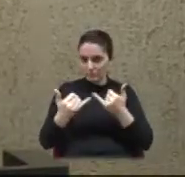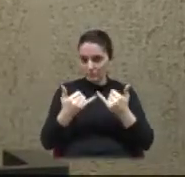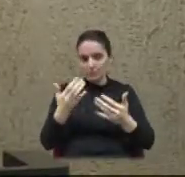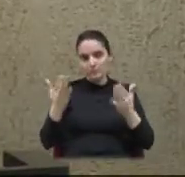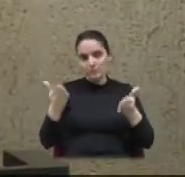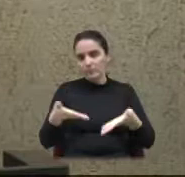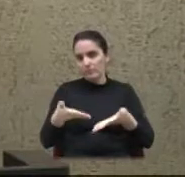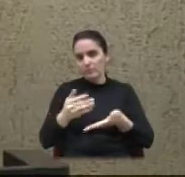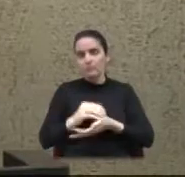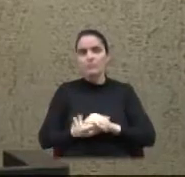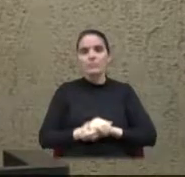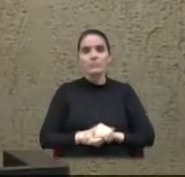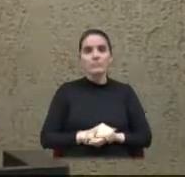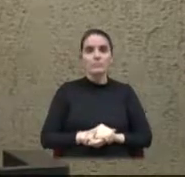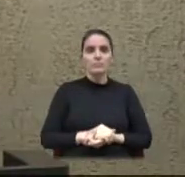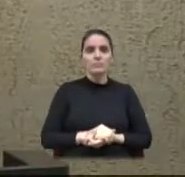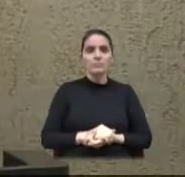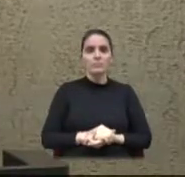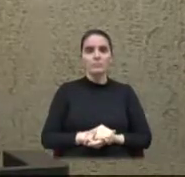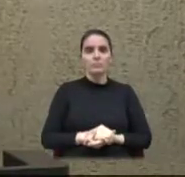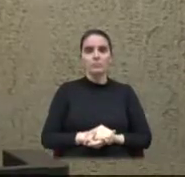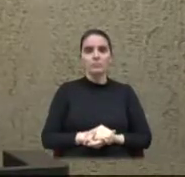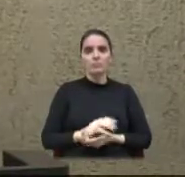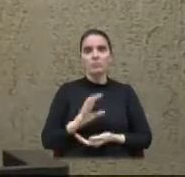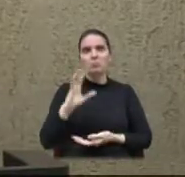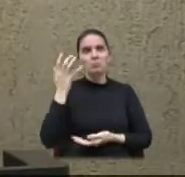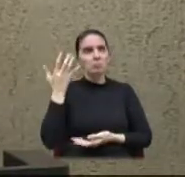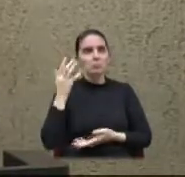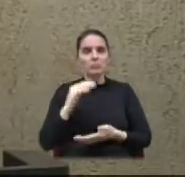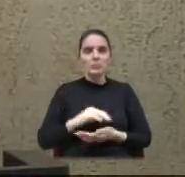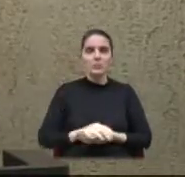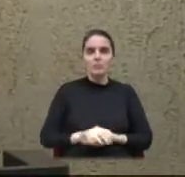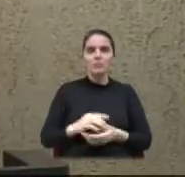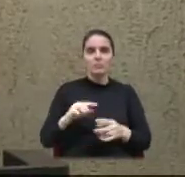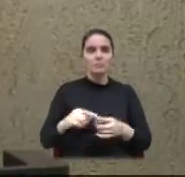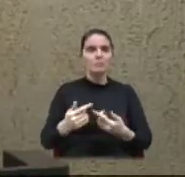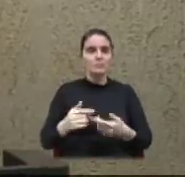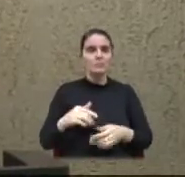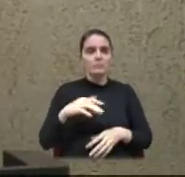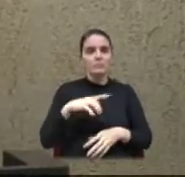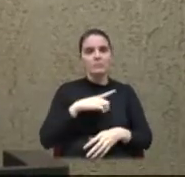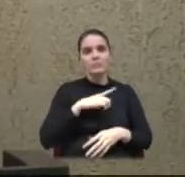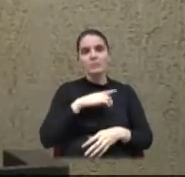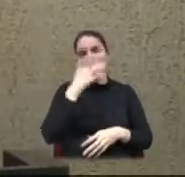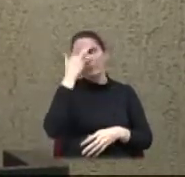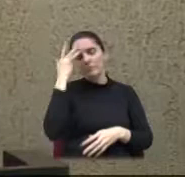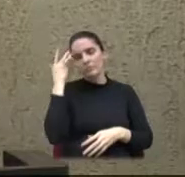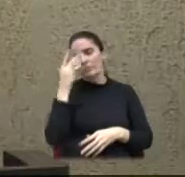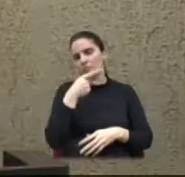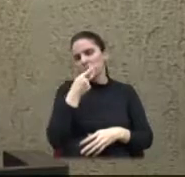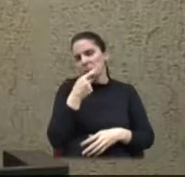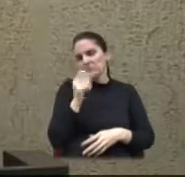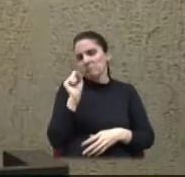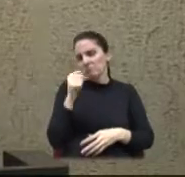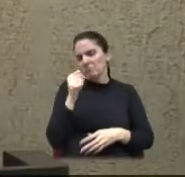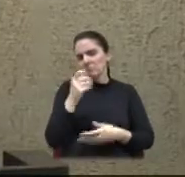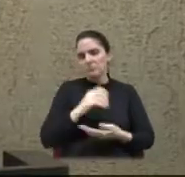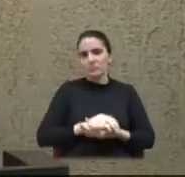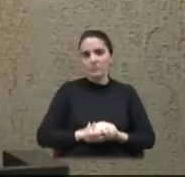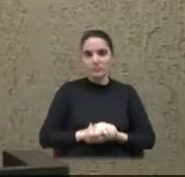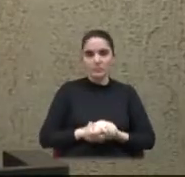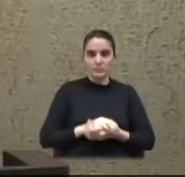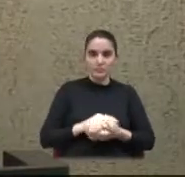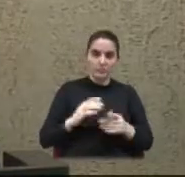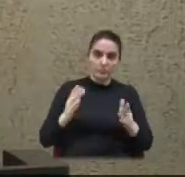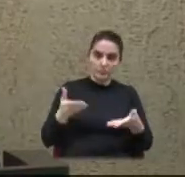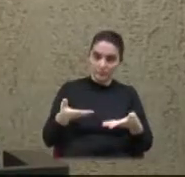ocorre em muito menos proporção, embora alguns colegas ainda dizem que existe. Volto a frisar